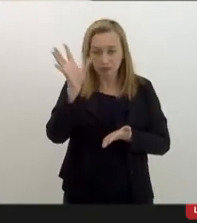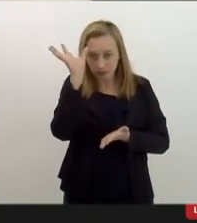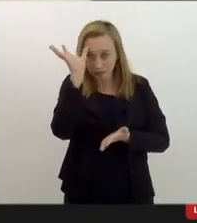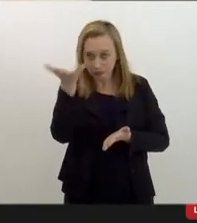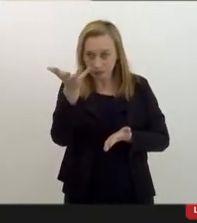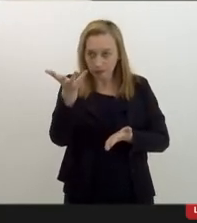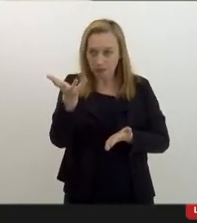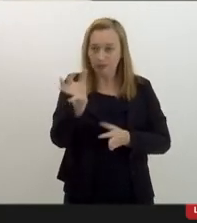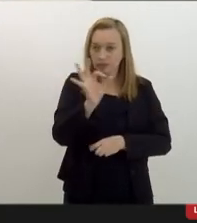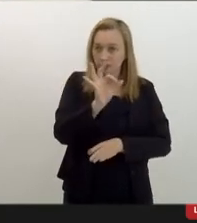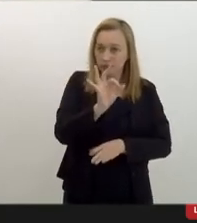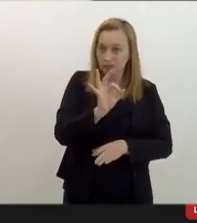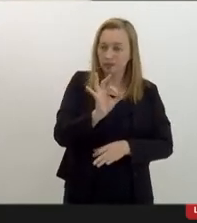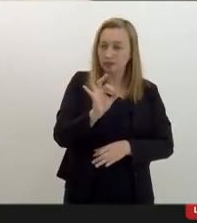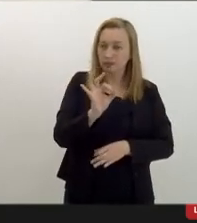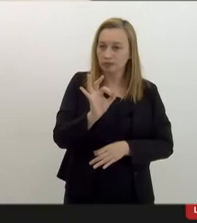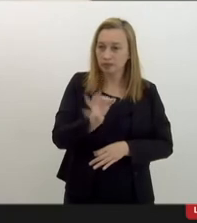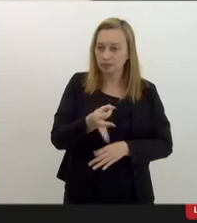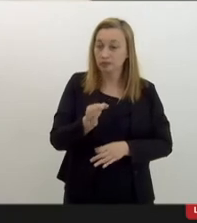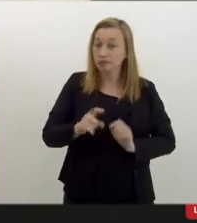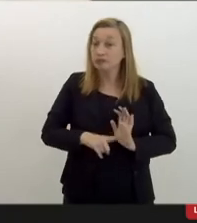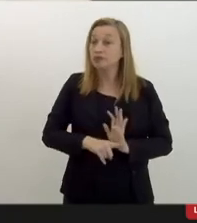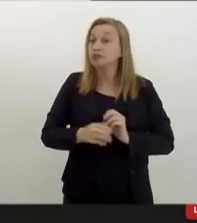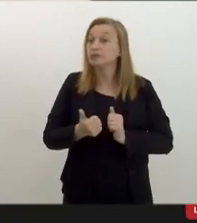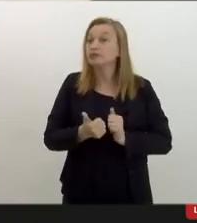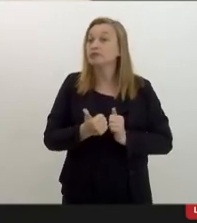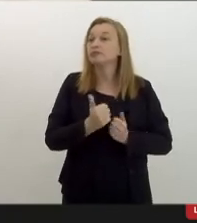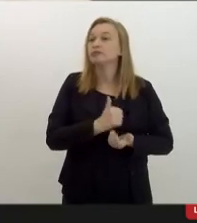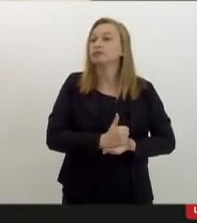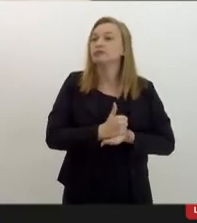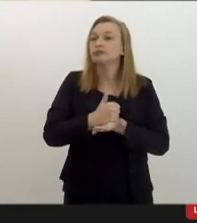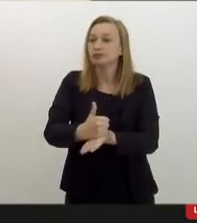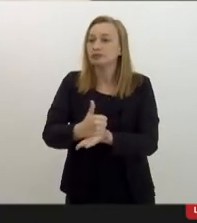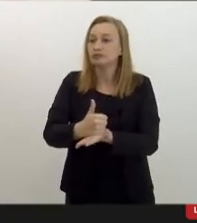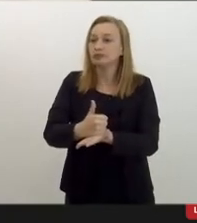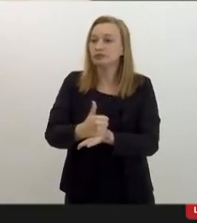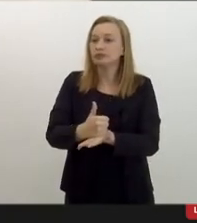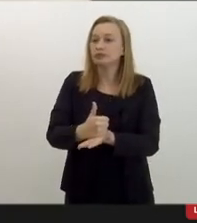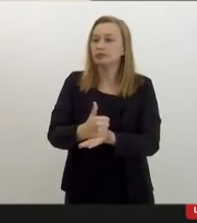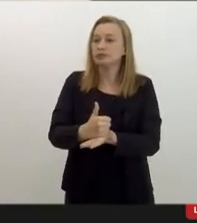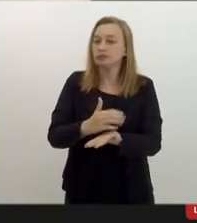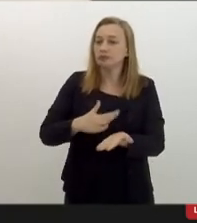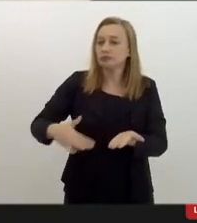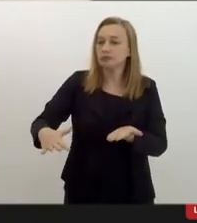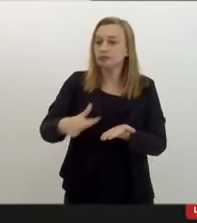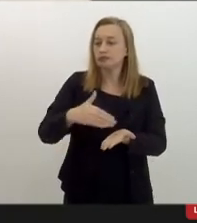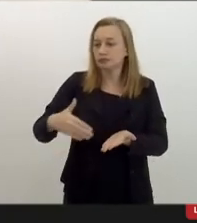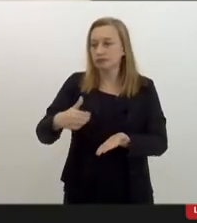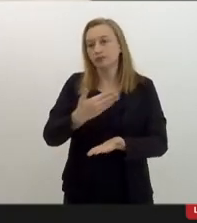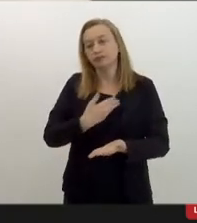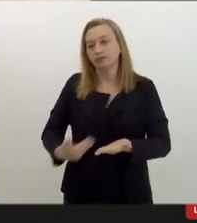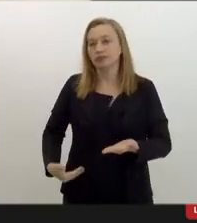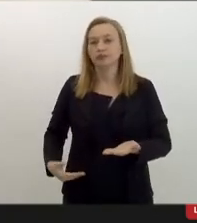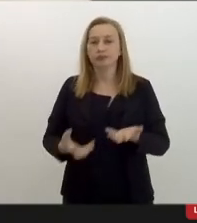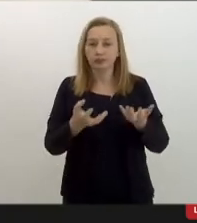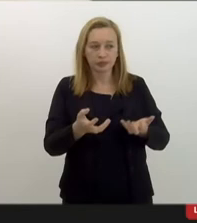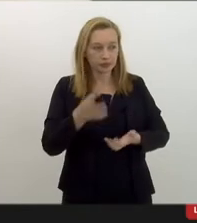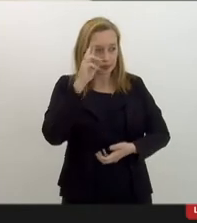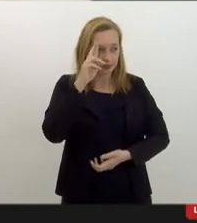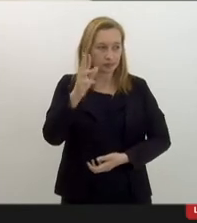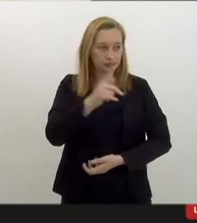de vida ou seja ajuda ajustar máquina pública o presidente